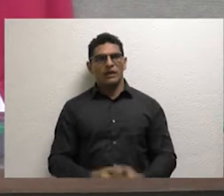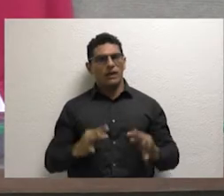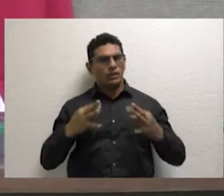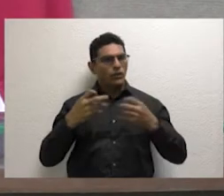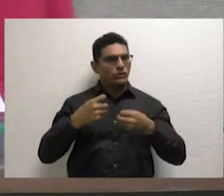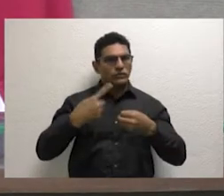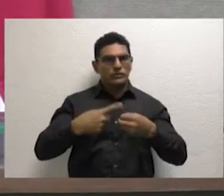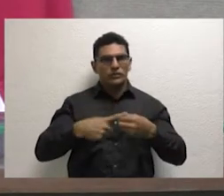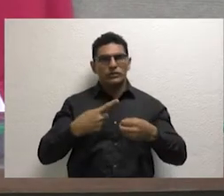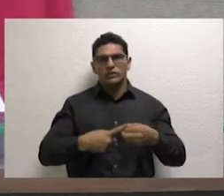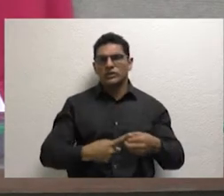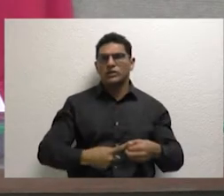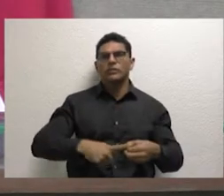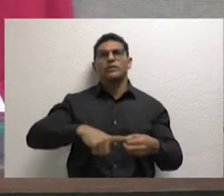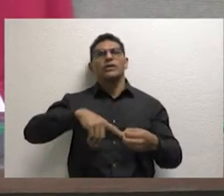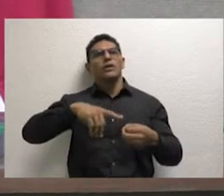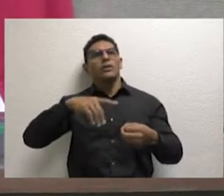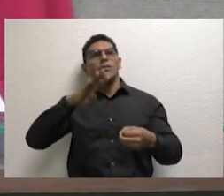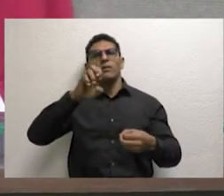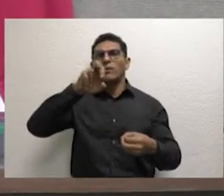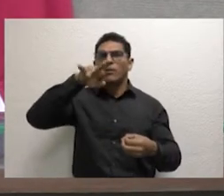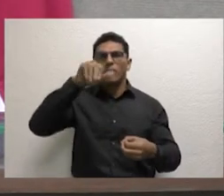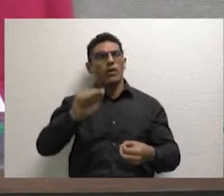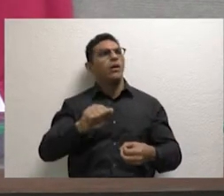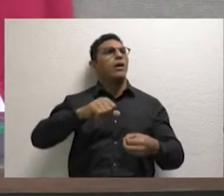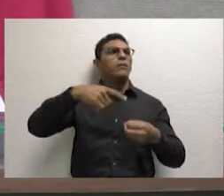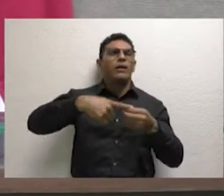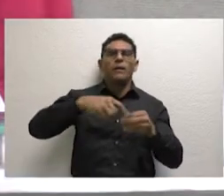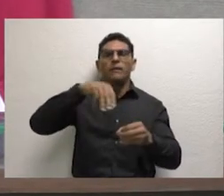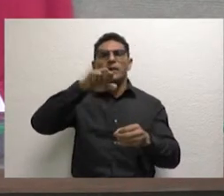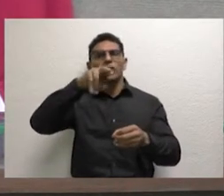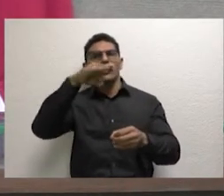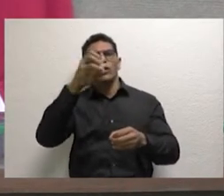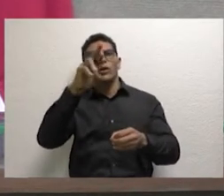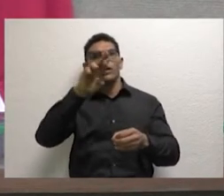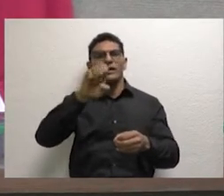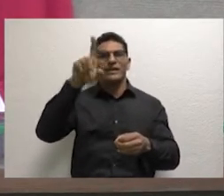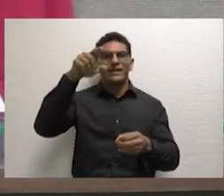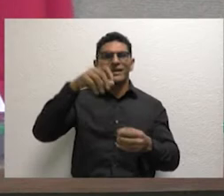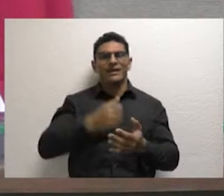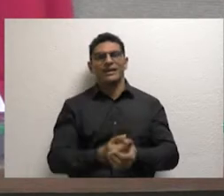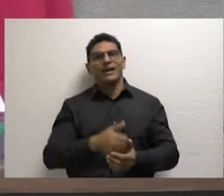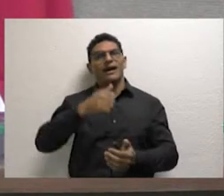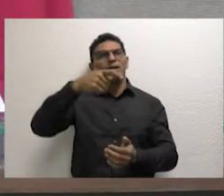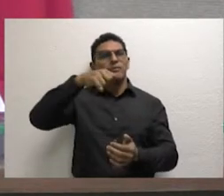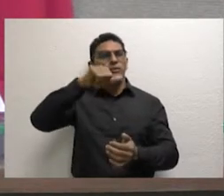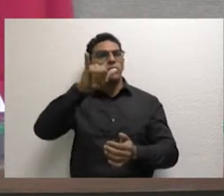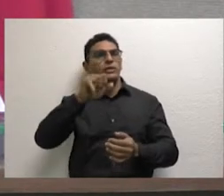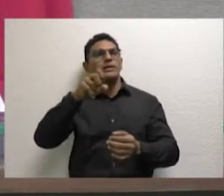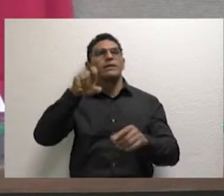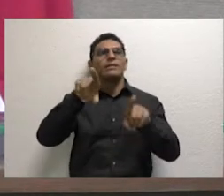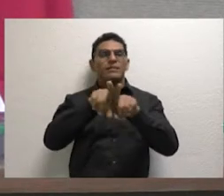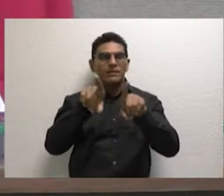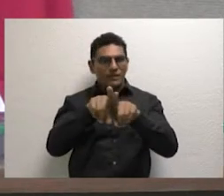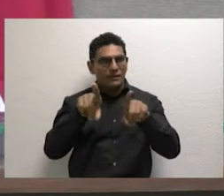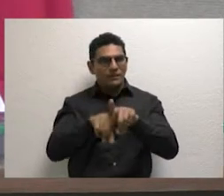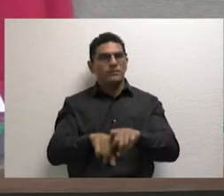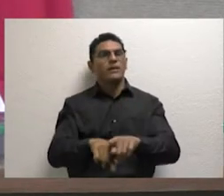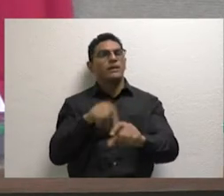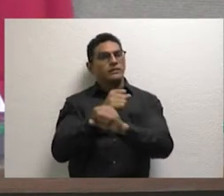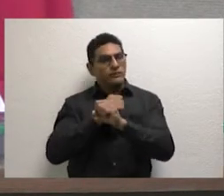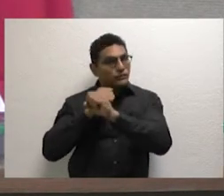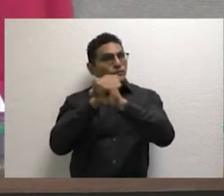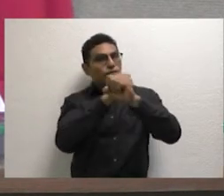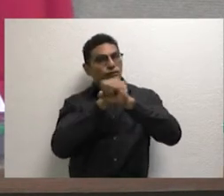desde Nova Olinda, Borba, Novo Aripuanama, Nicorel, Maitá, e até Apuí. Esses defensores, que são